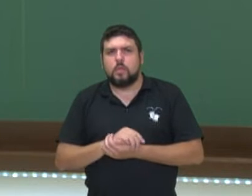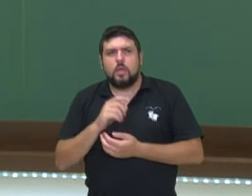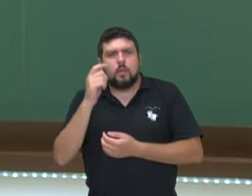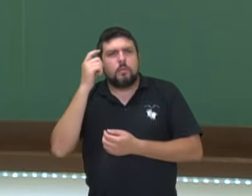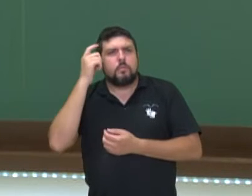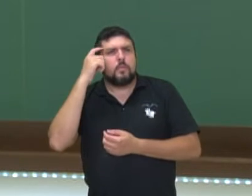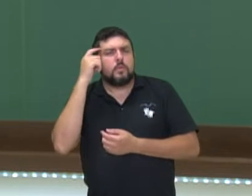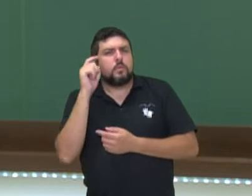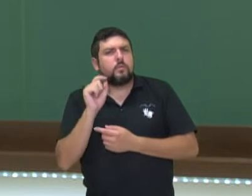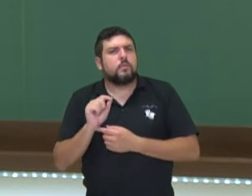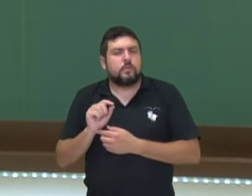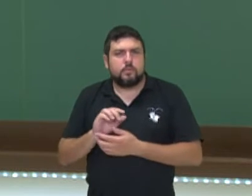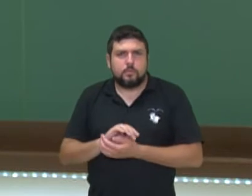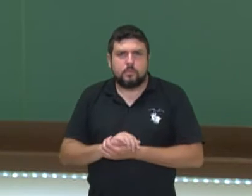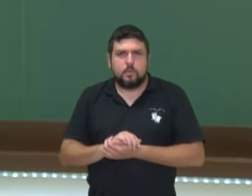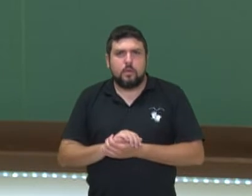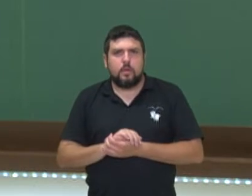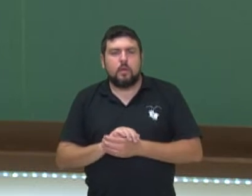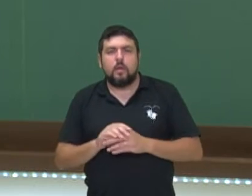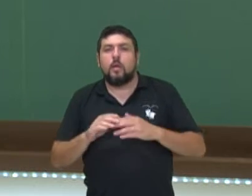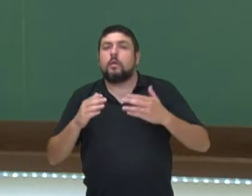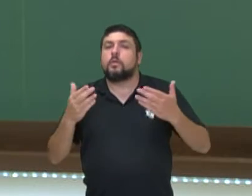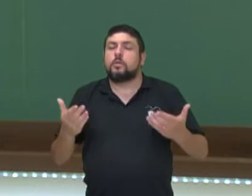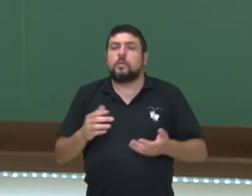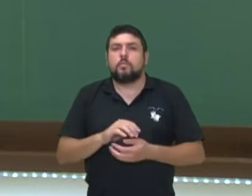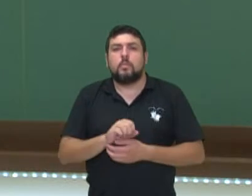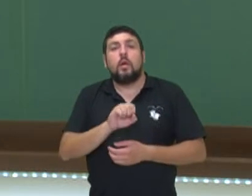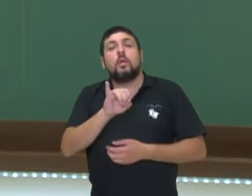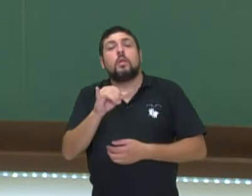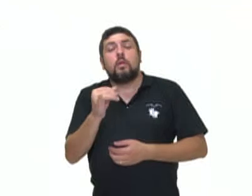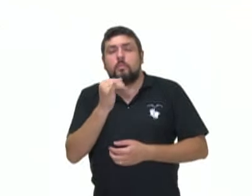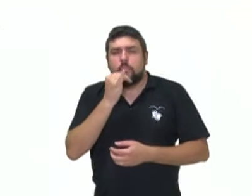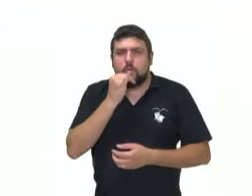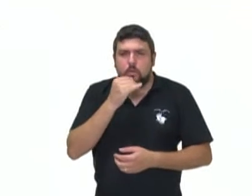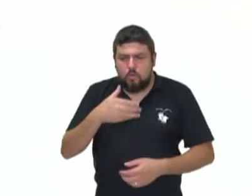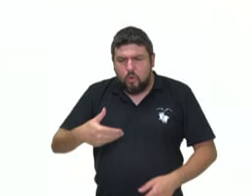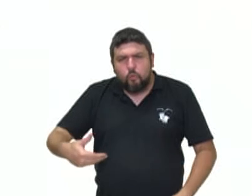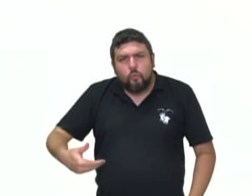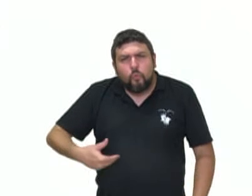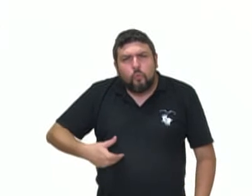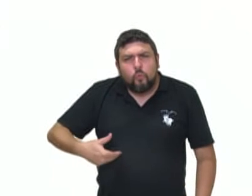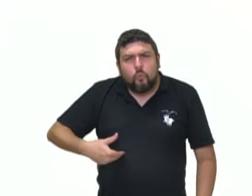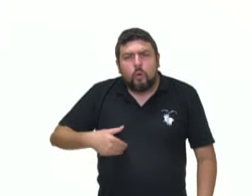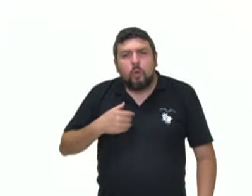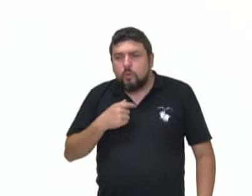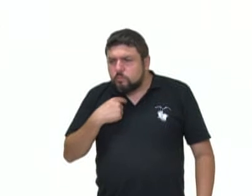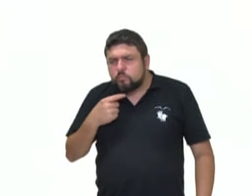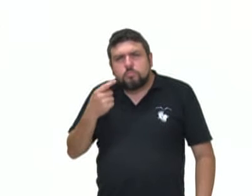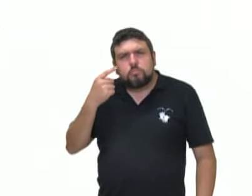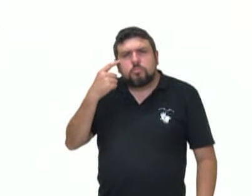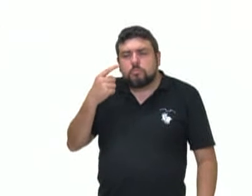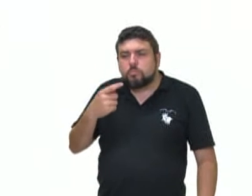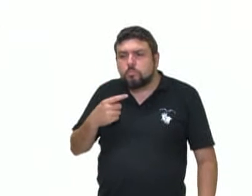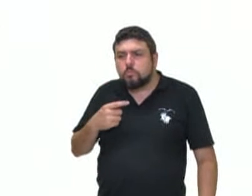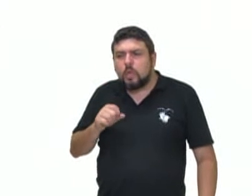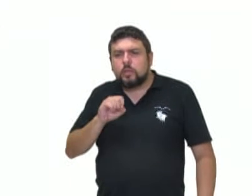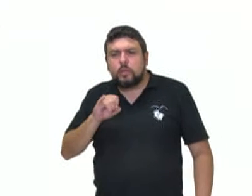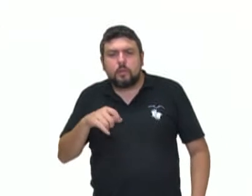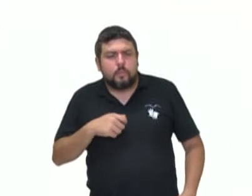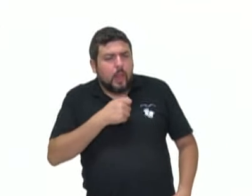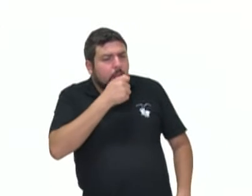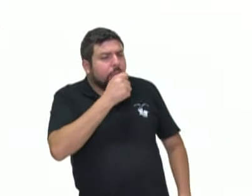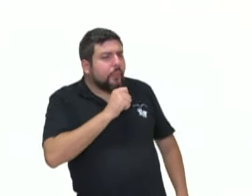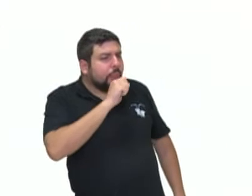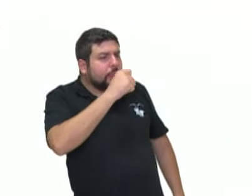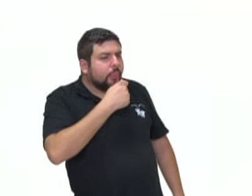sobre as nossas ações. Nesse sentido, se eu sinto fome, eu posso escolher o que eu vou comer, se eu vou comer um doce, um